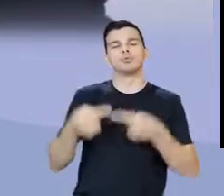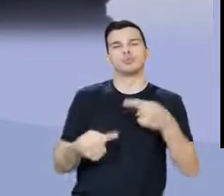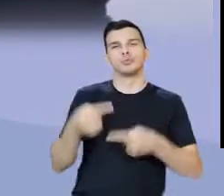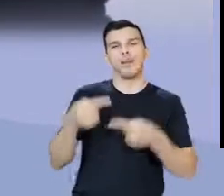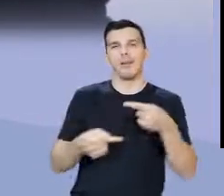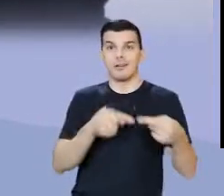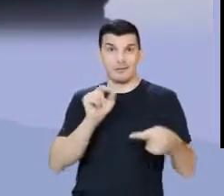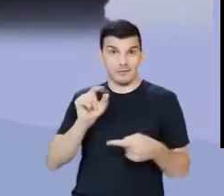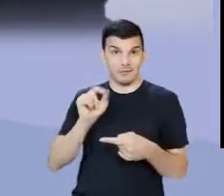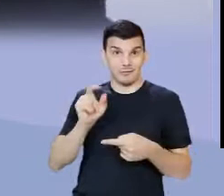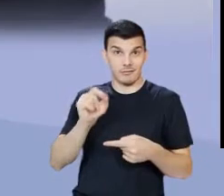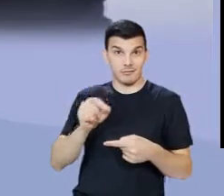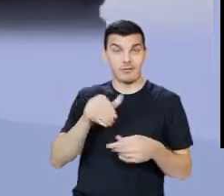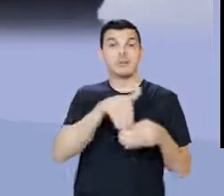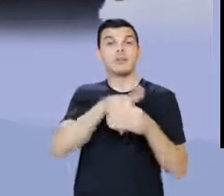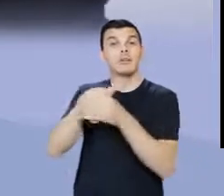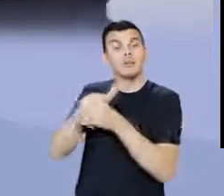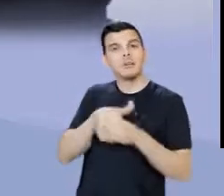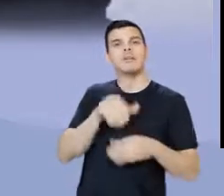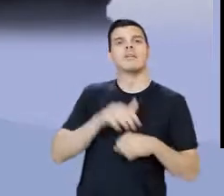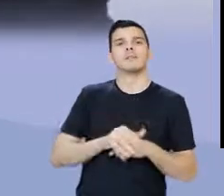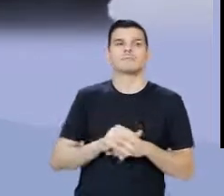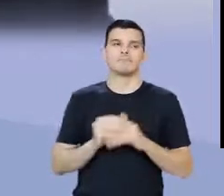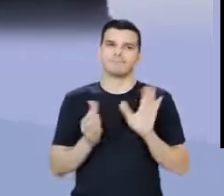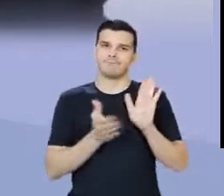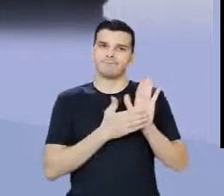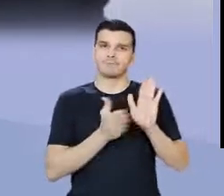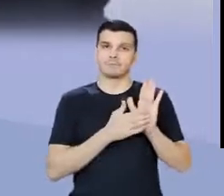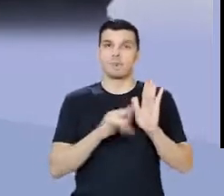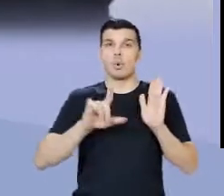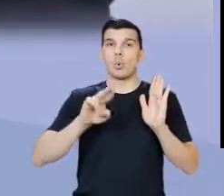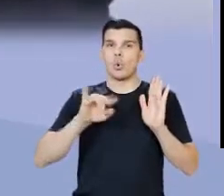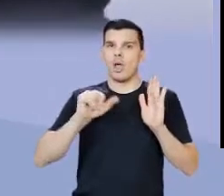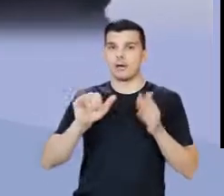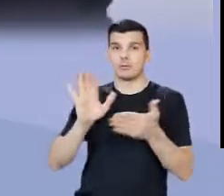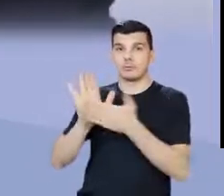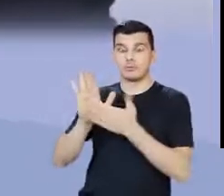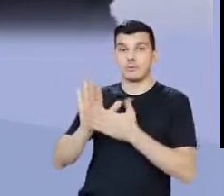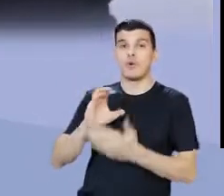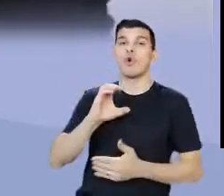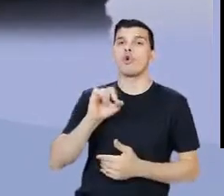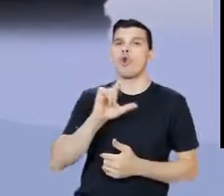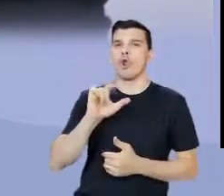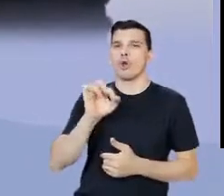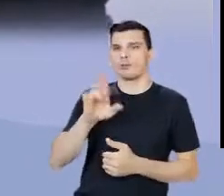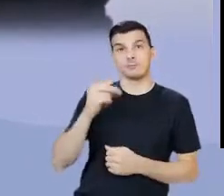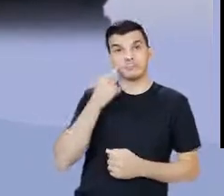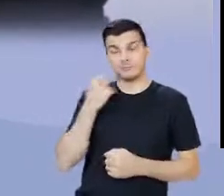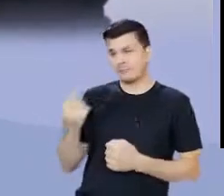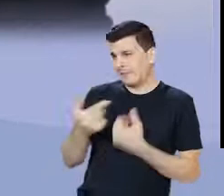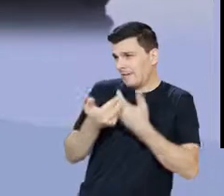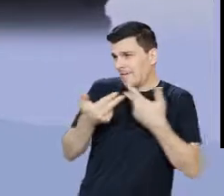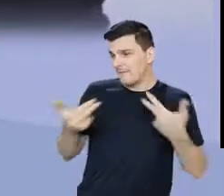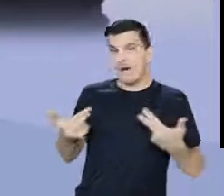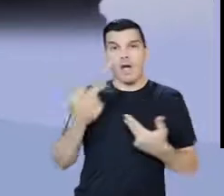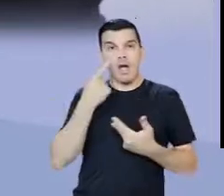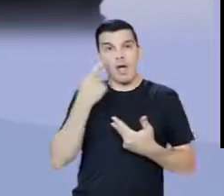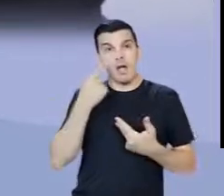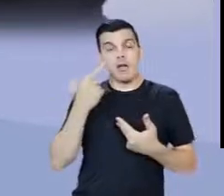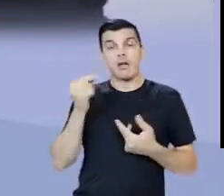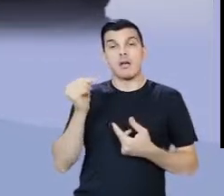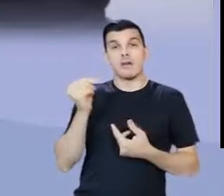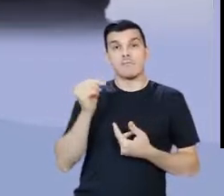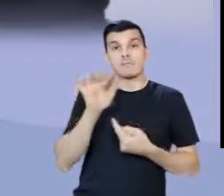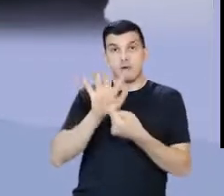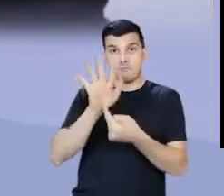na disputa, né, para a candidatura, de um lado o Lula, de outro lado o Collor, e aí são várias imagens